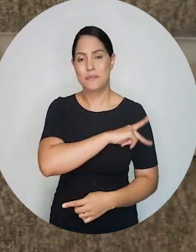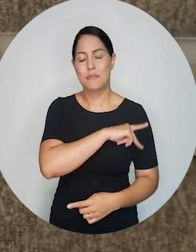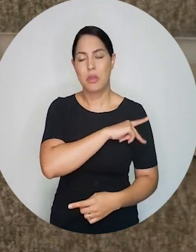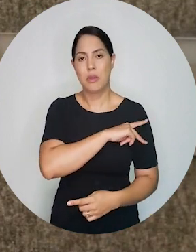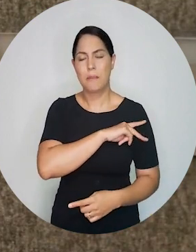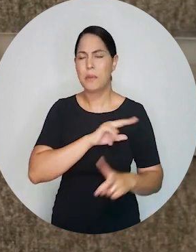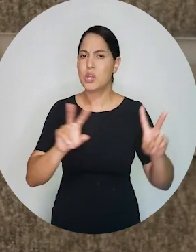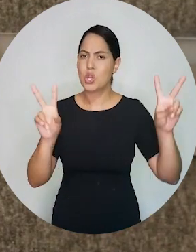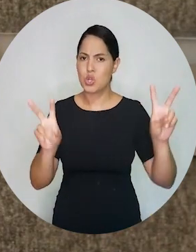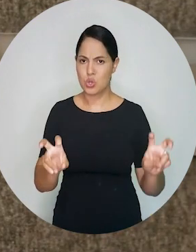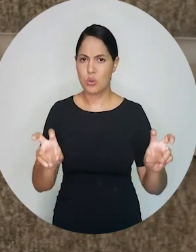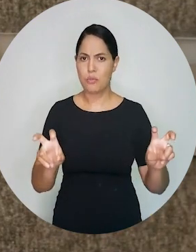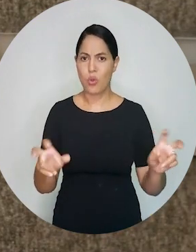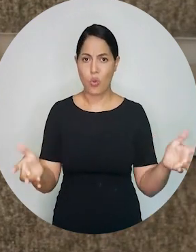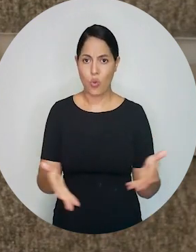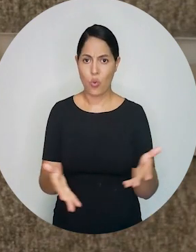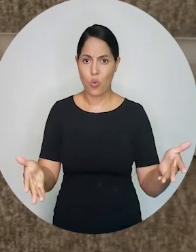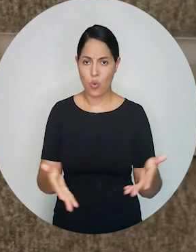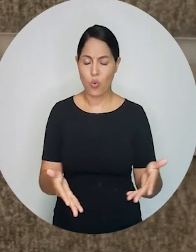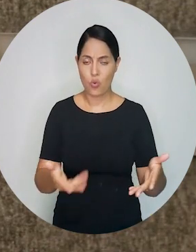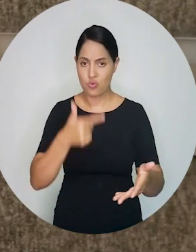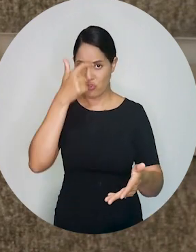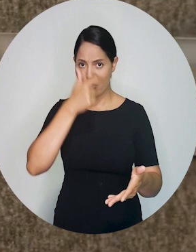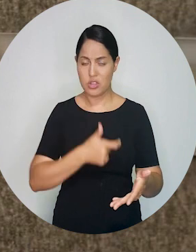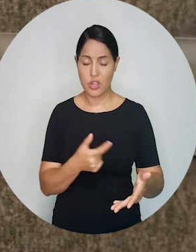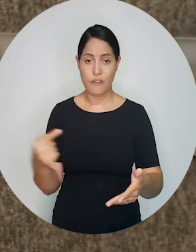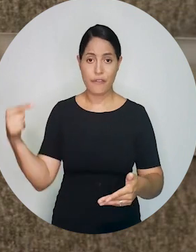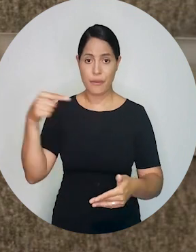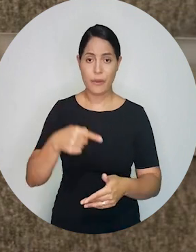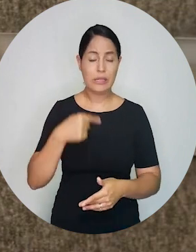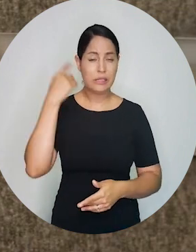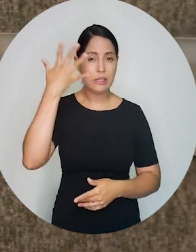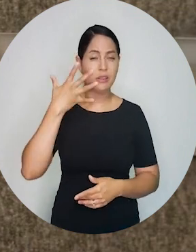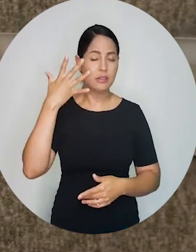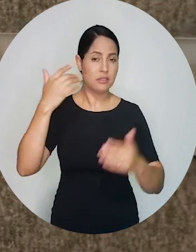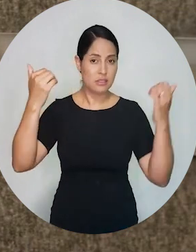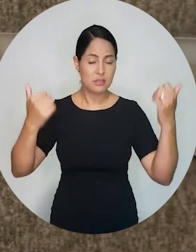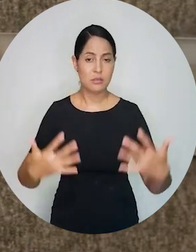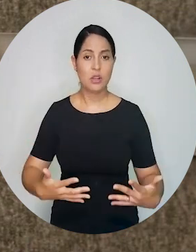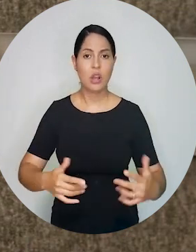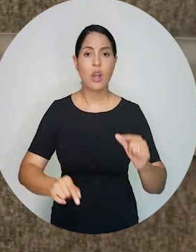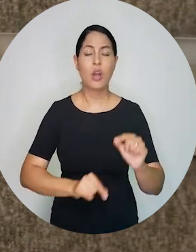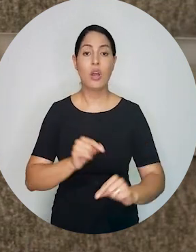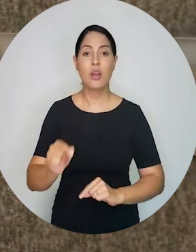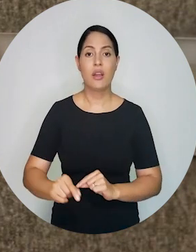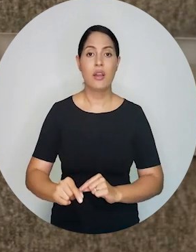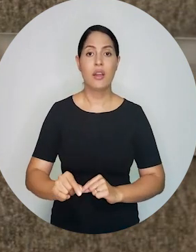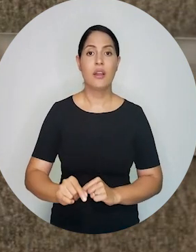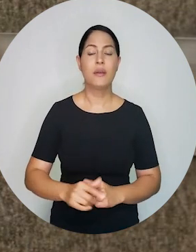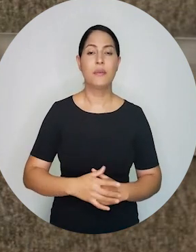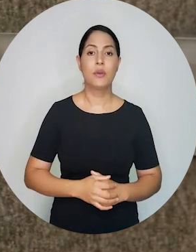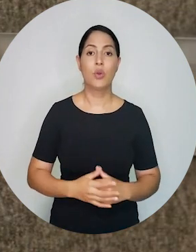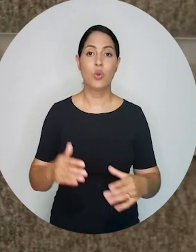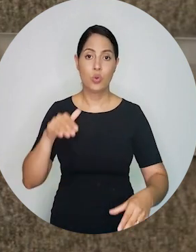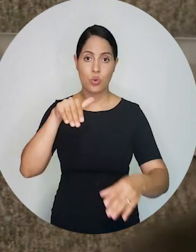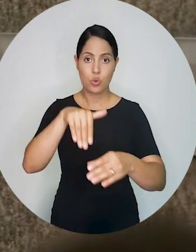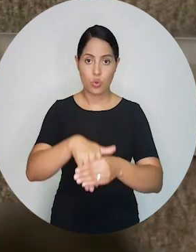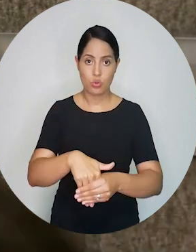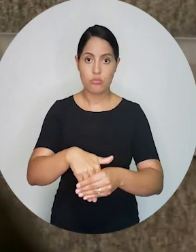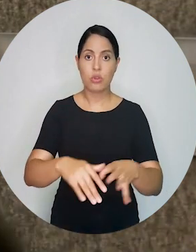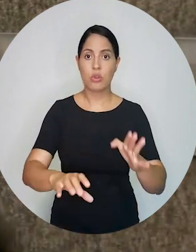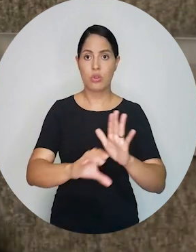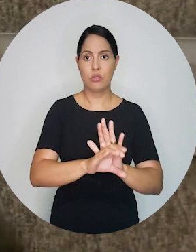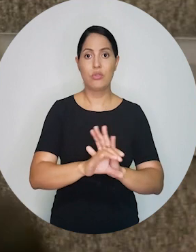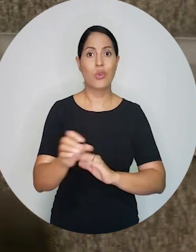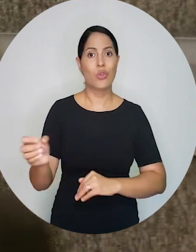casa. E, tendo em vista a pertinência temática, o tema que me foi dedicado hoje, o tema ao qual